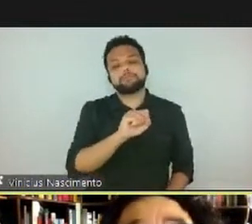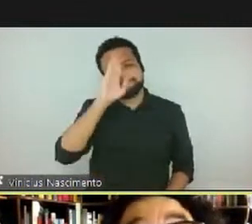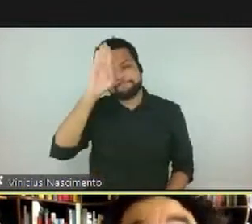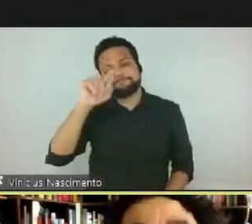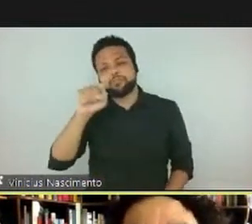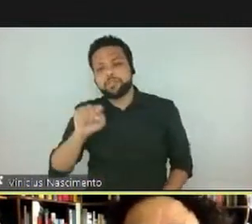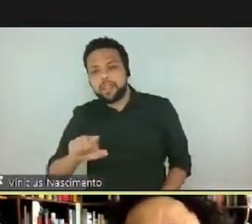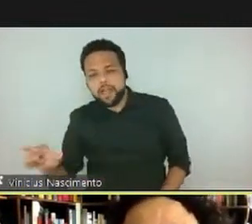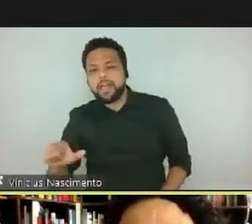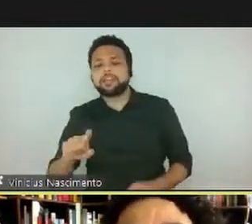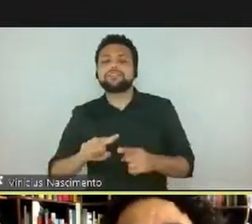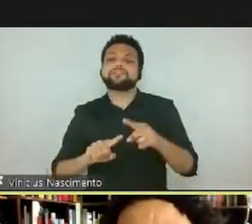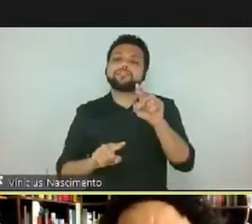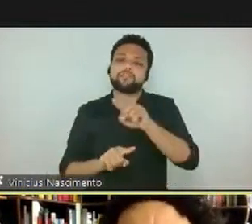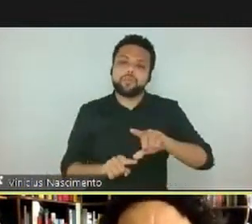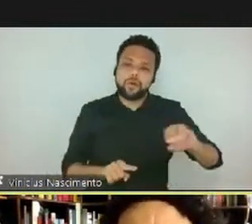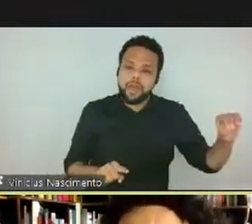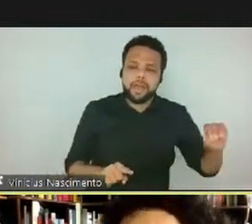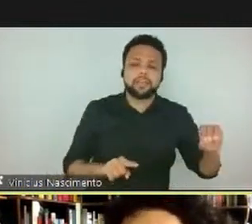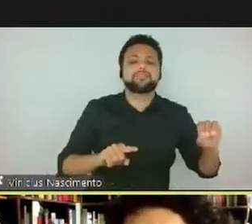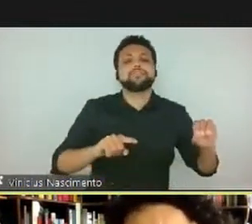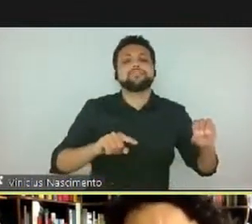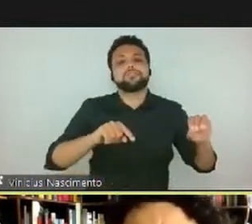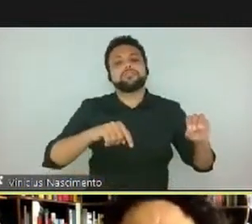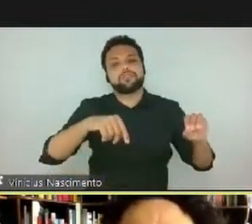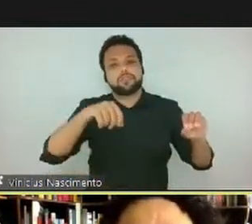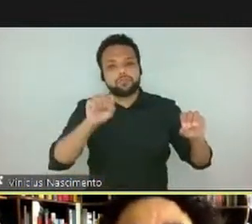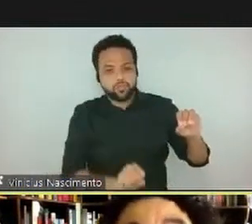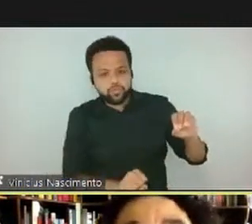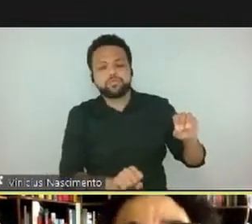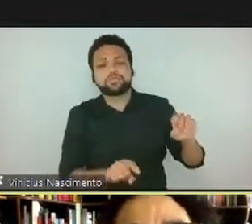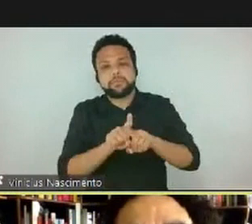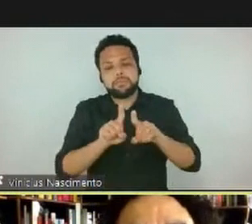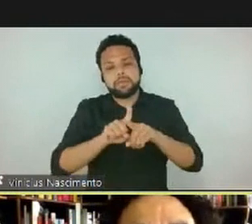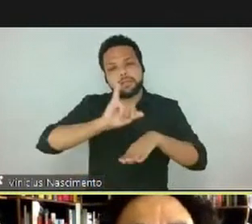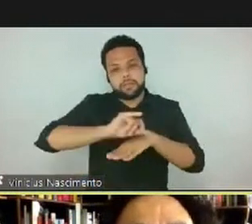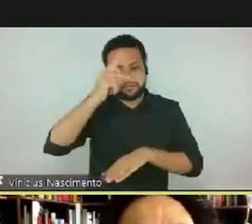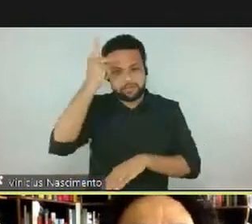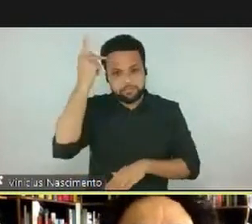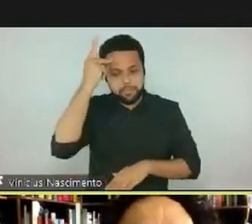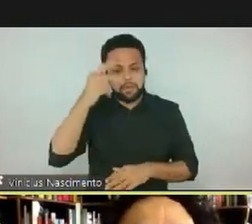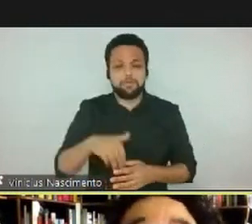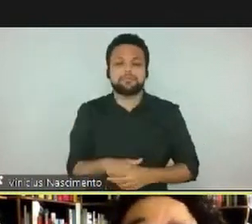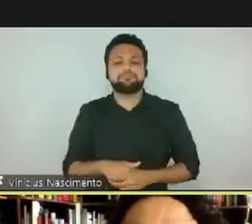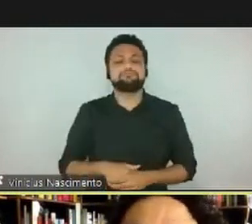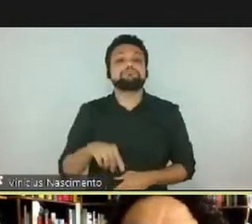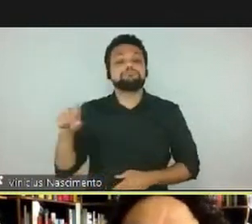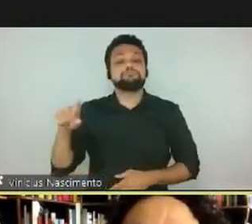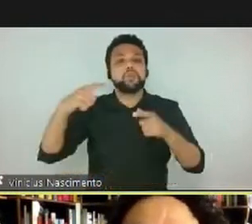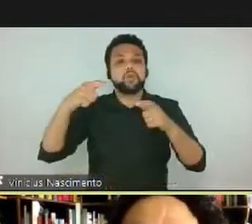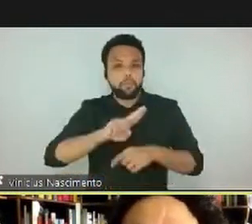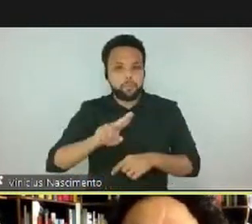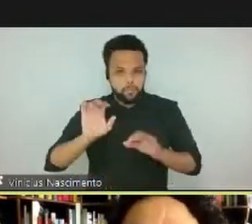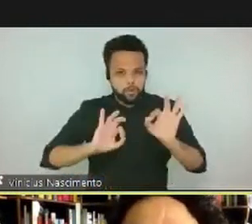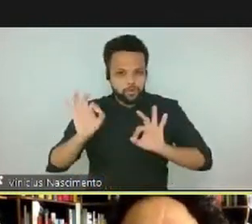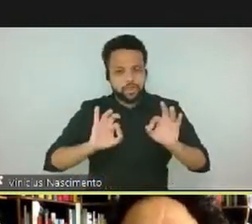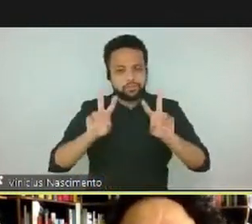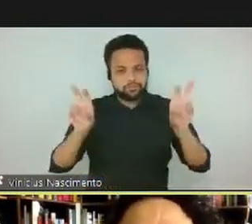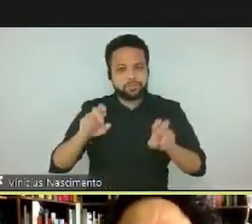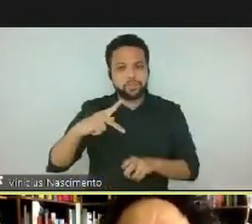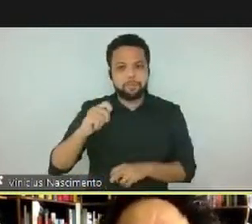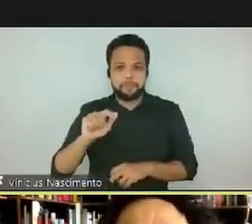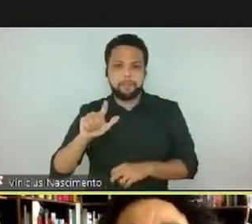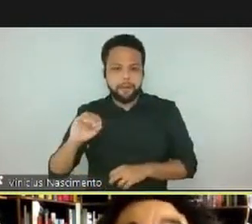Leste, e associações de moradores. O palco, em março de